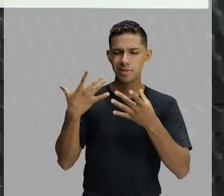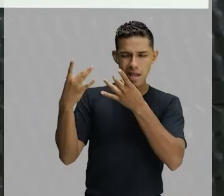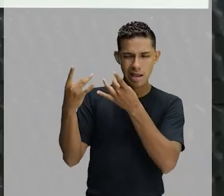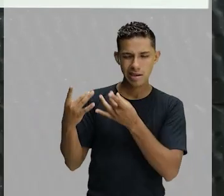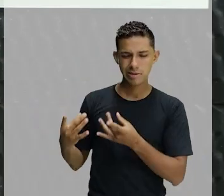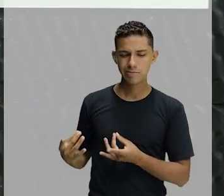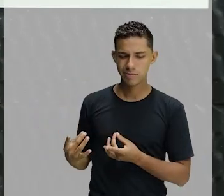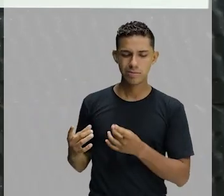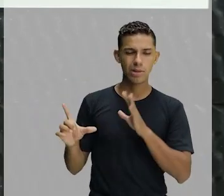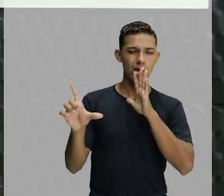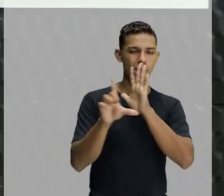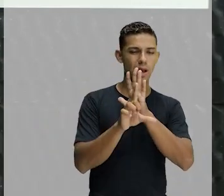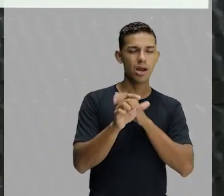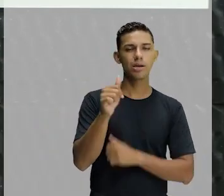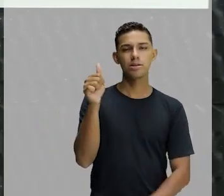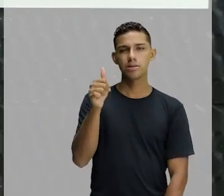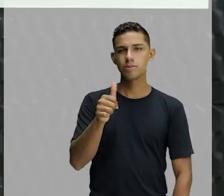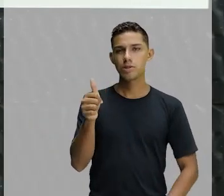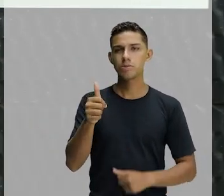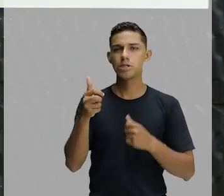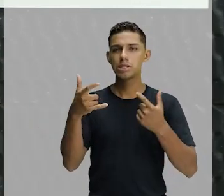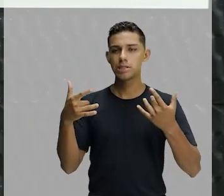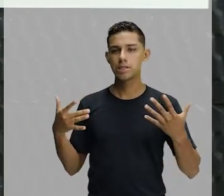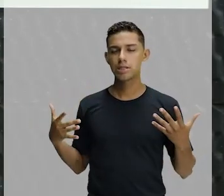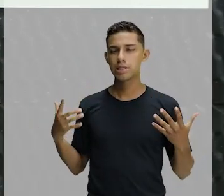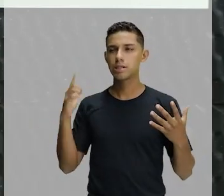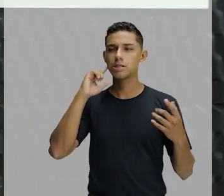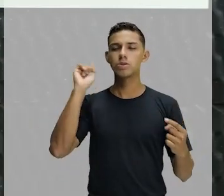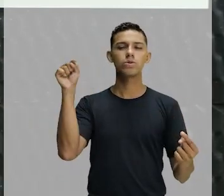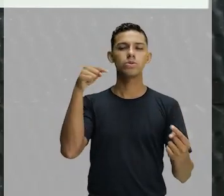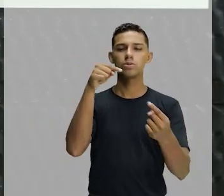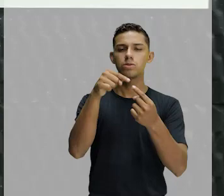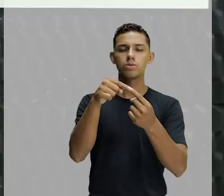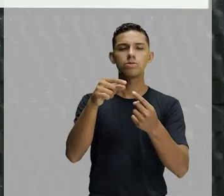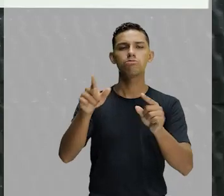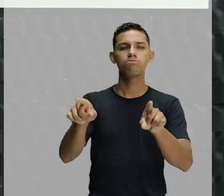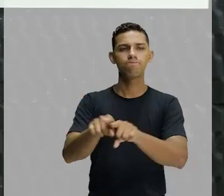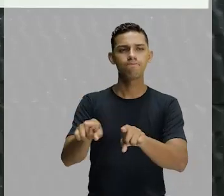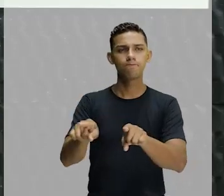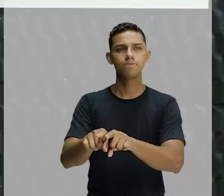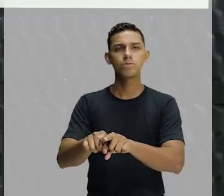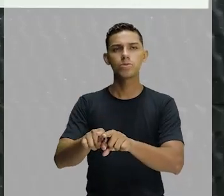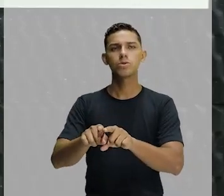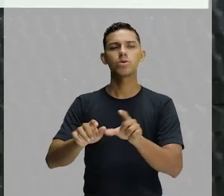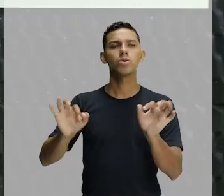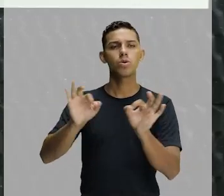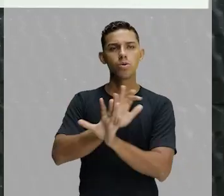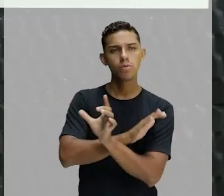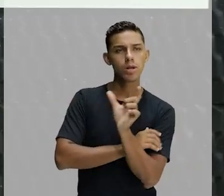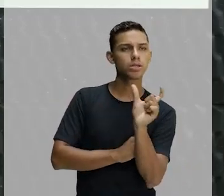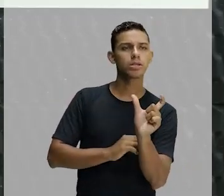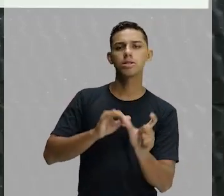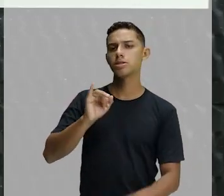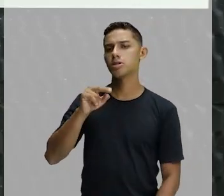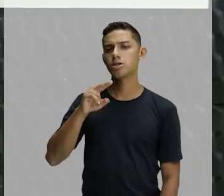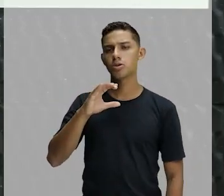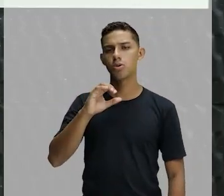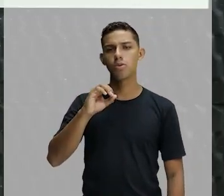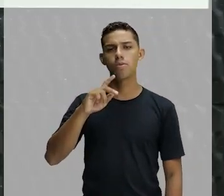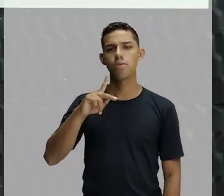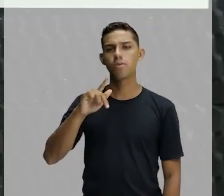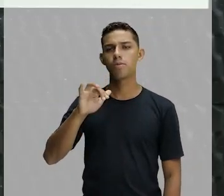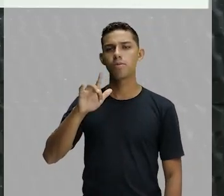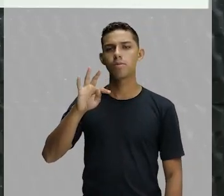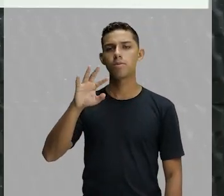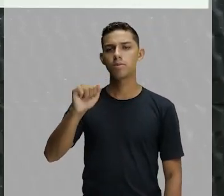especiais da primeira lei de Mendel. Aí a gente vai trabalhar ainda nessas questões dominância completa e incompleta. A gente vai ter as